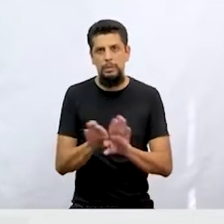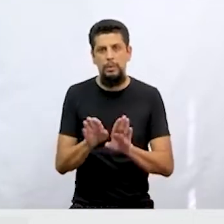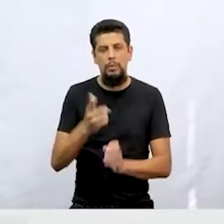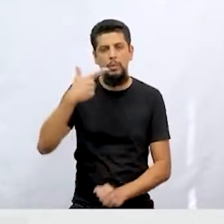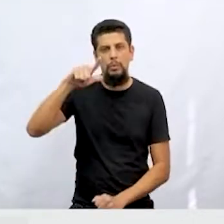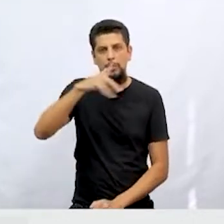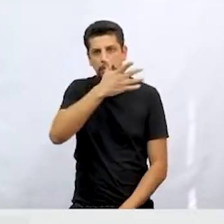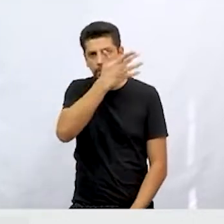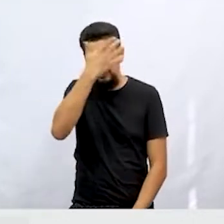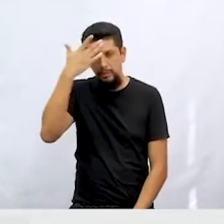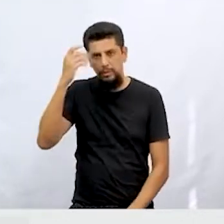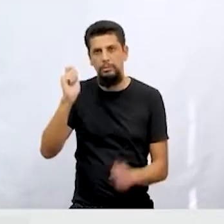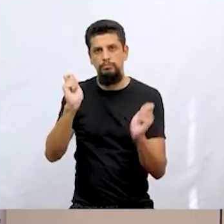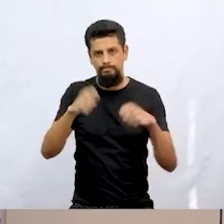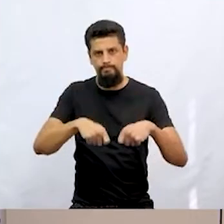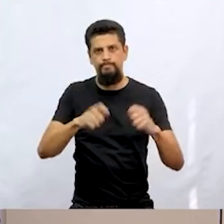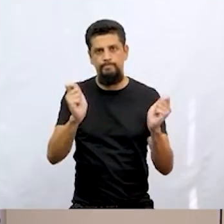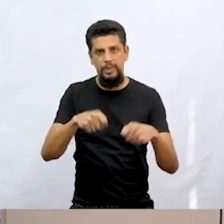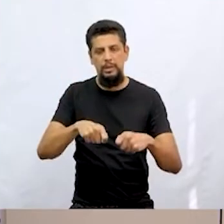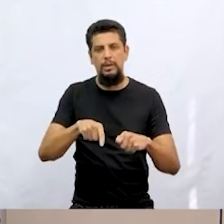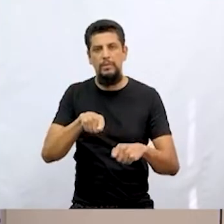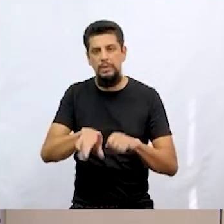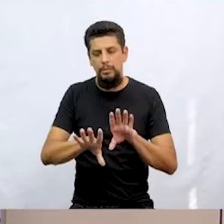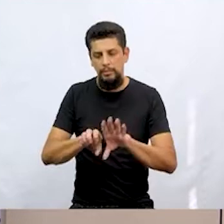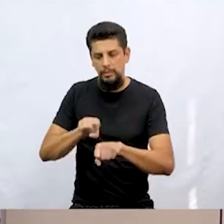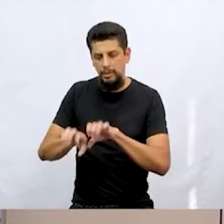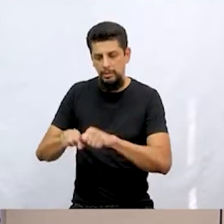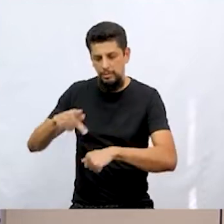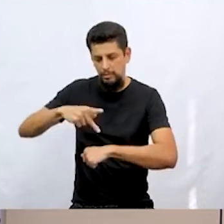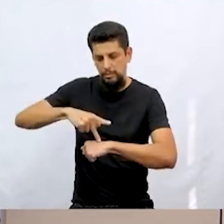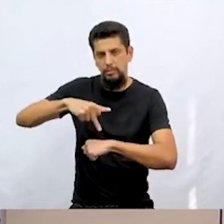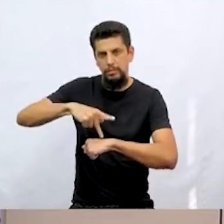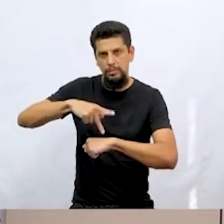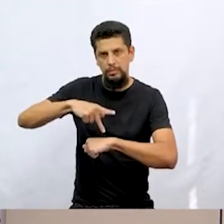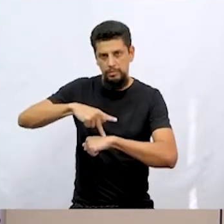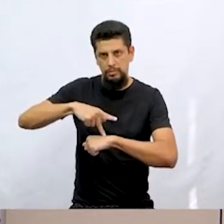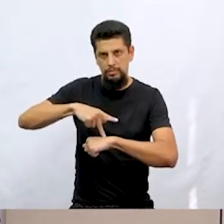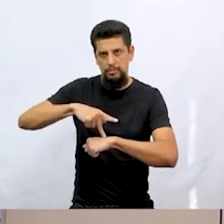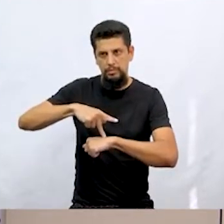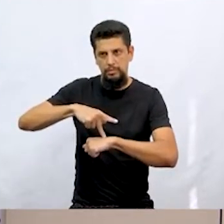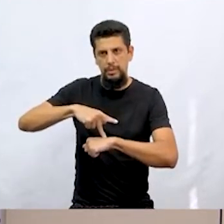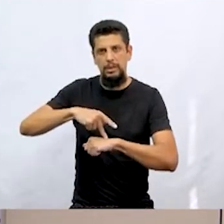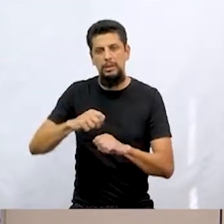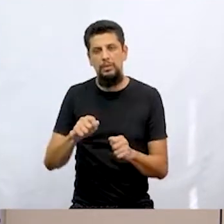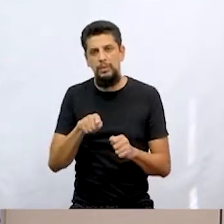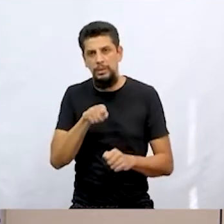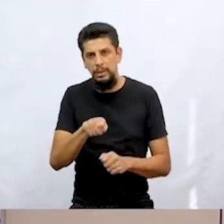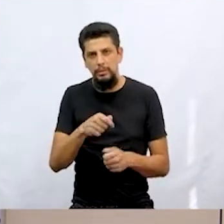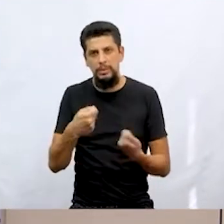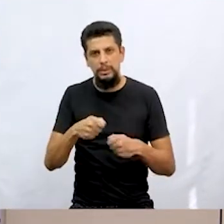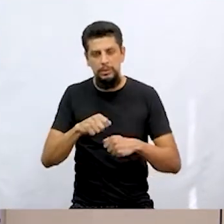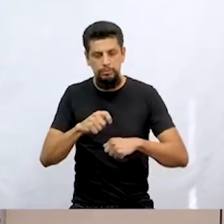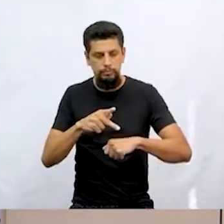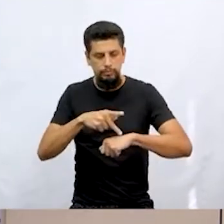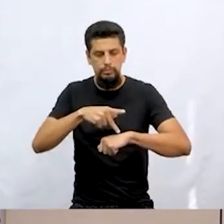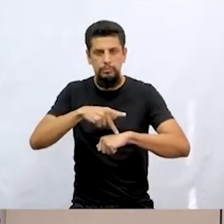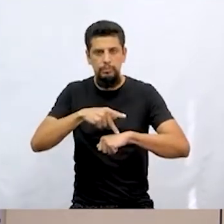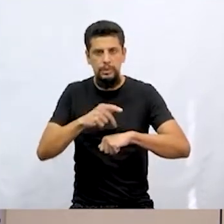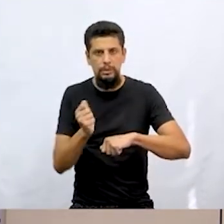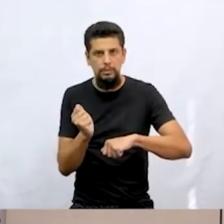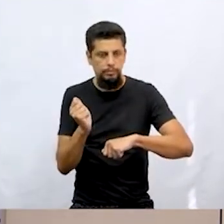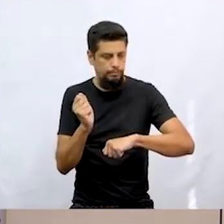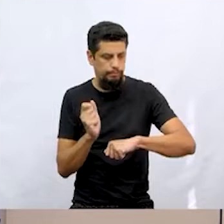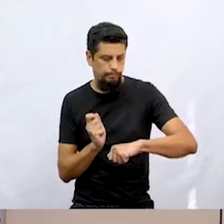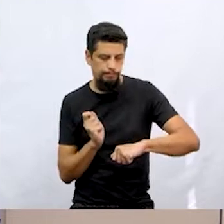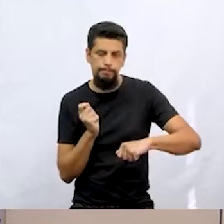outras pessoas que moram com você. Então, você vai pegar a pedrinha ou o que você tiver, a tampinha de garrafa, e você tem que jogar